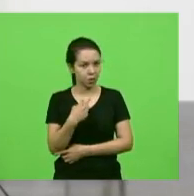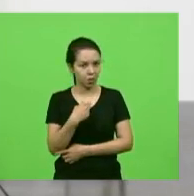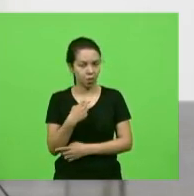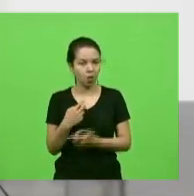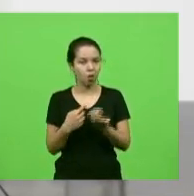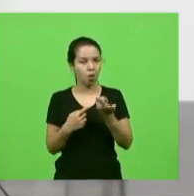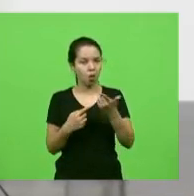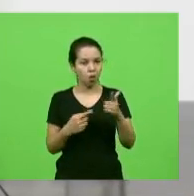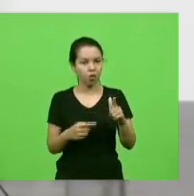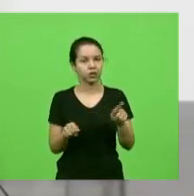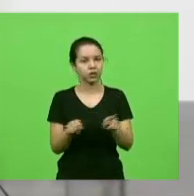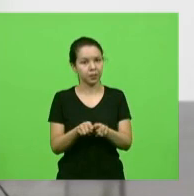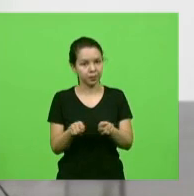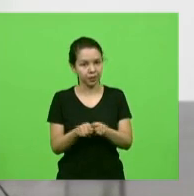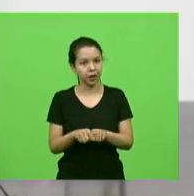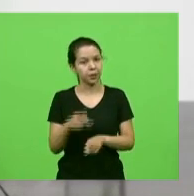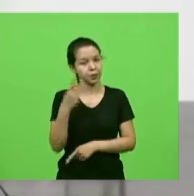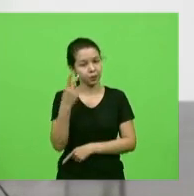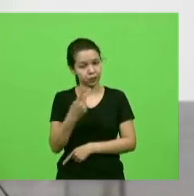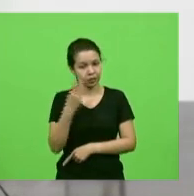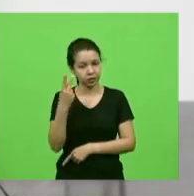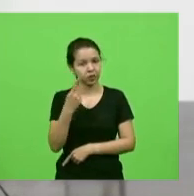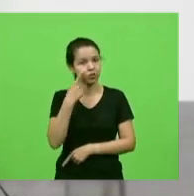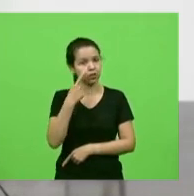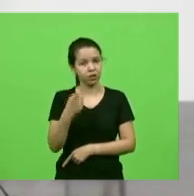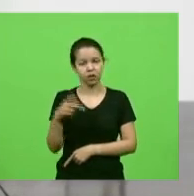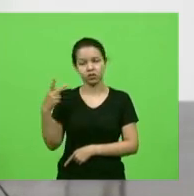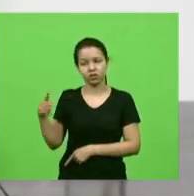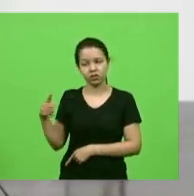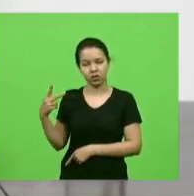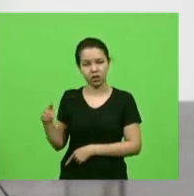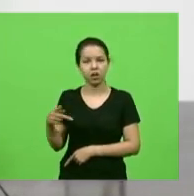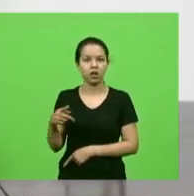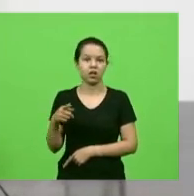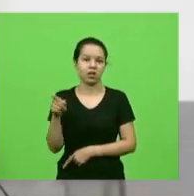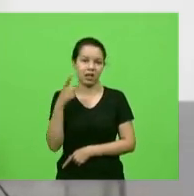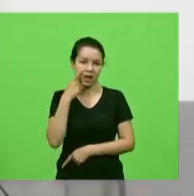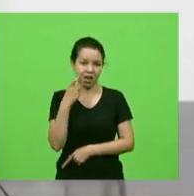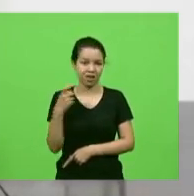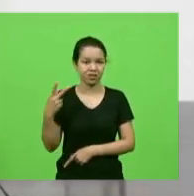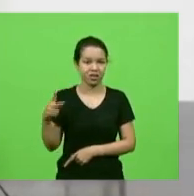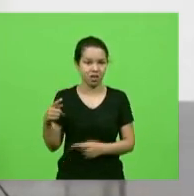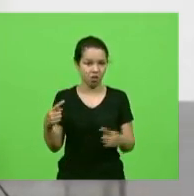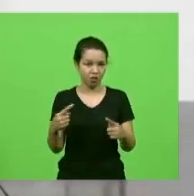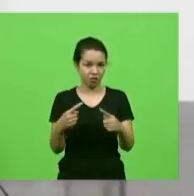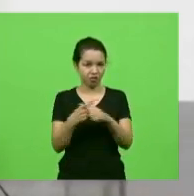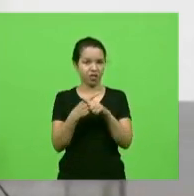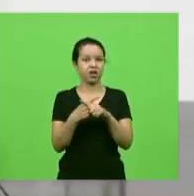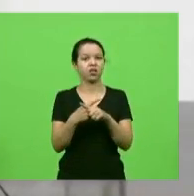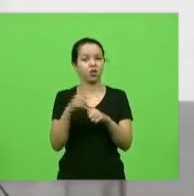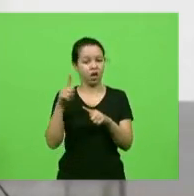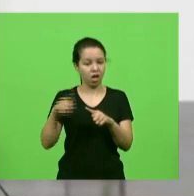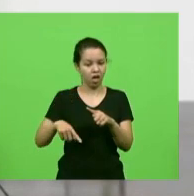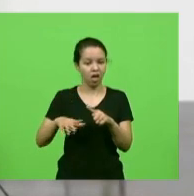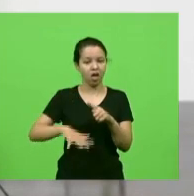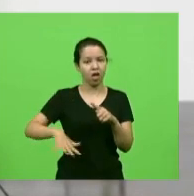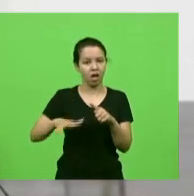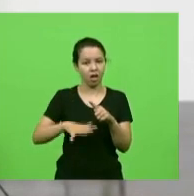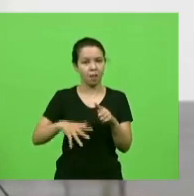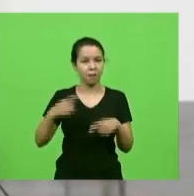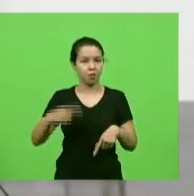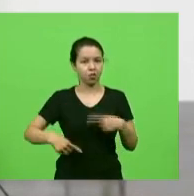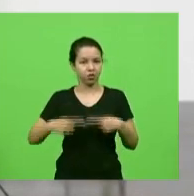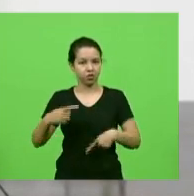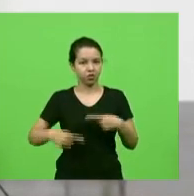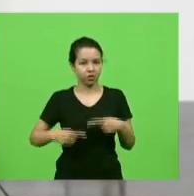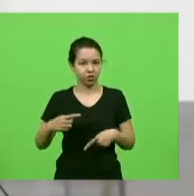também. E seus interesses em conflito são de natureza política, porque os declarados pelos